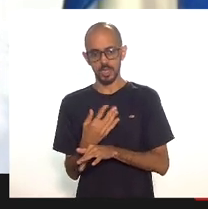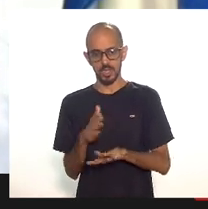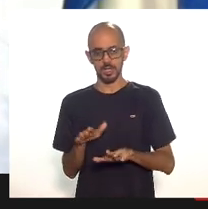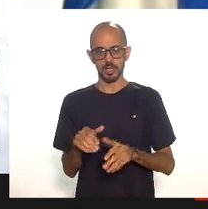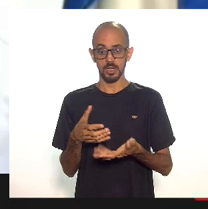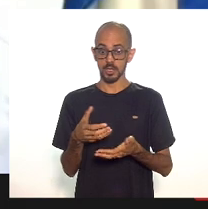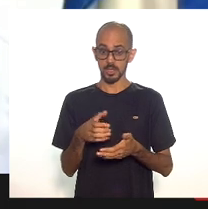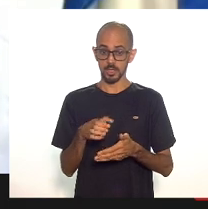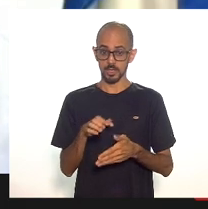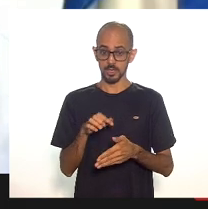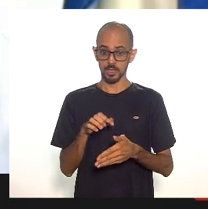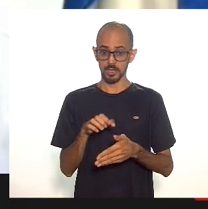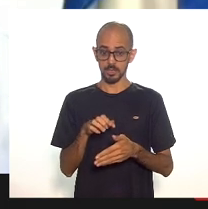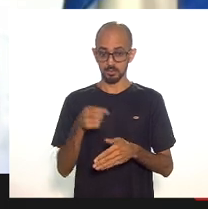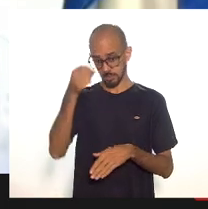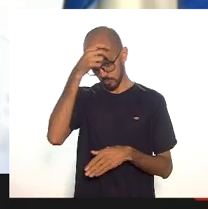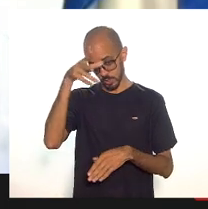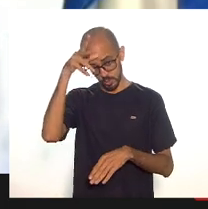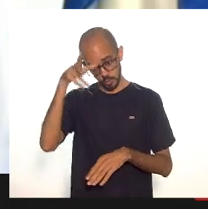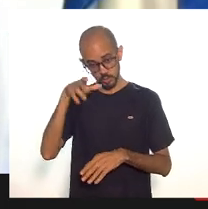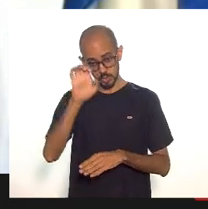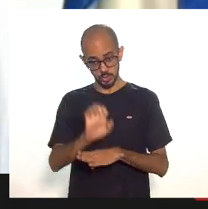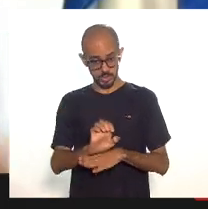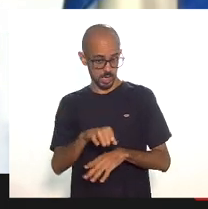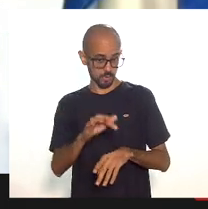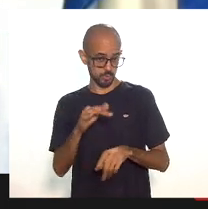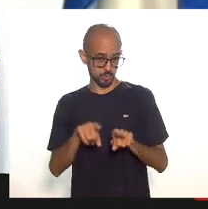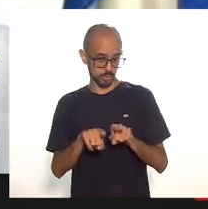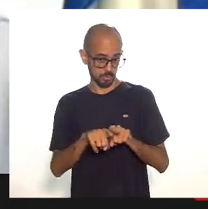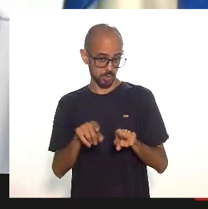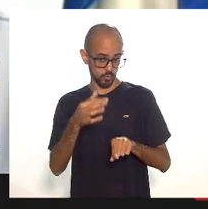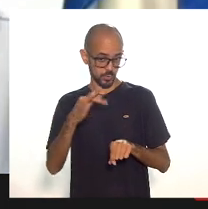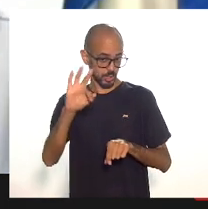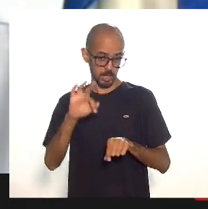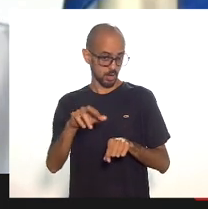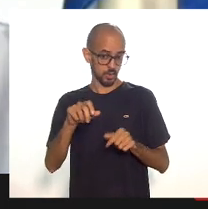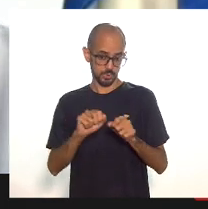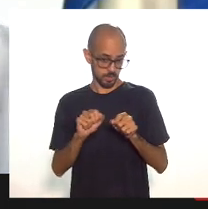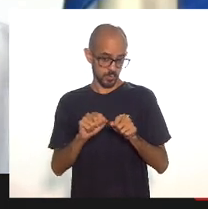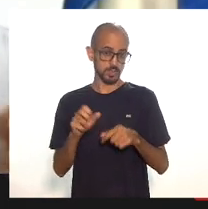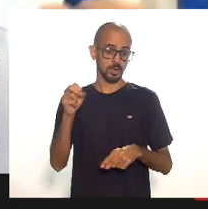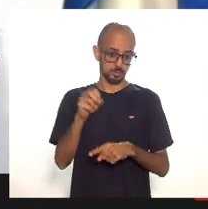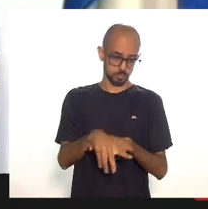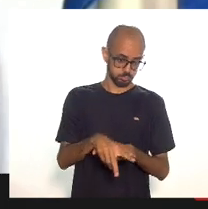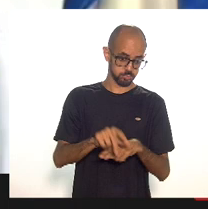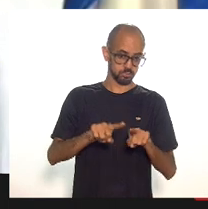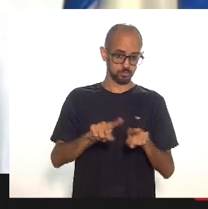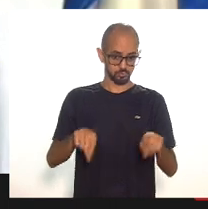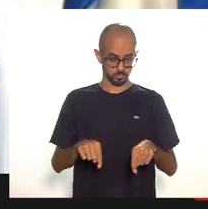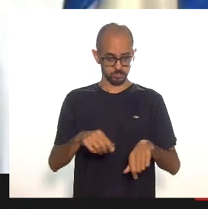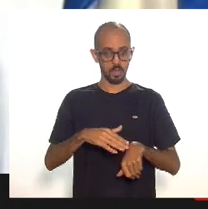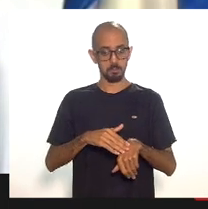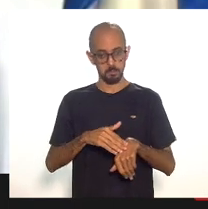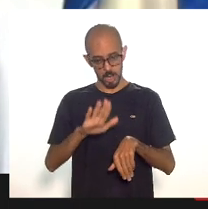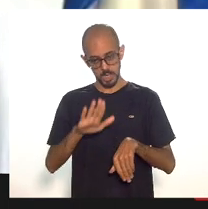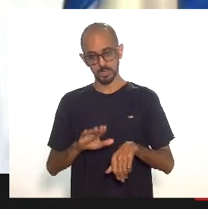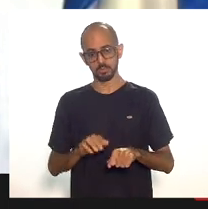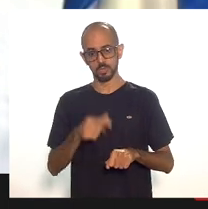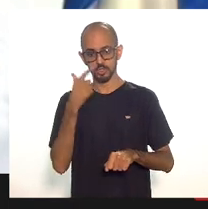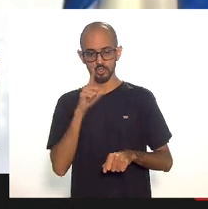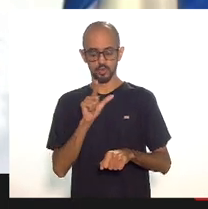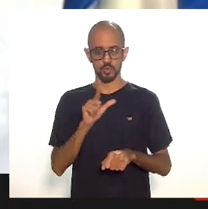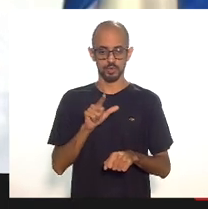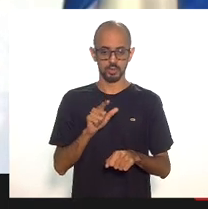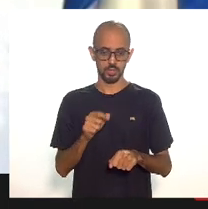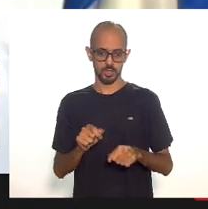e da rede federal, só se faz contratando mais profissionais ou colocando mais profissionais para dentro da